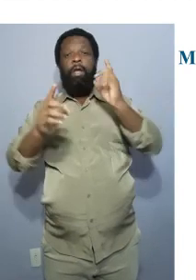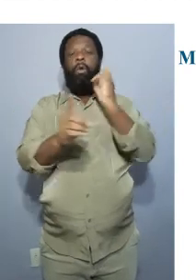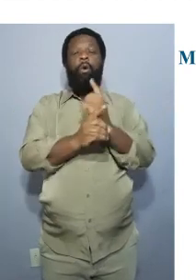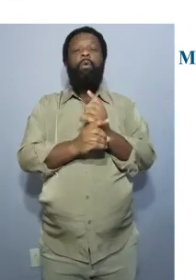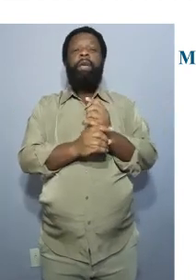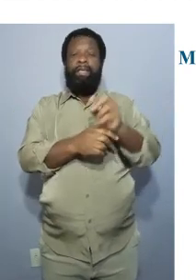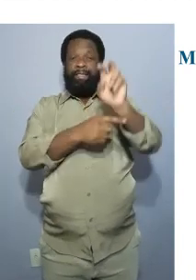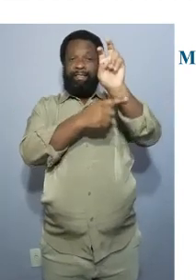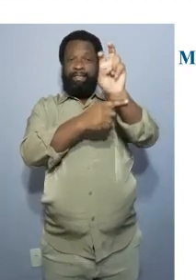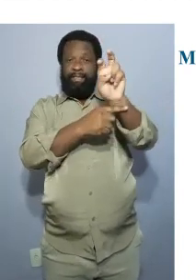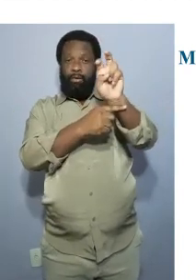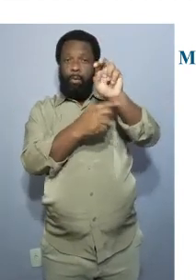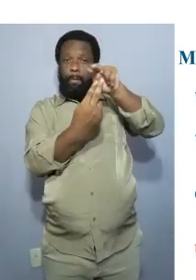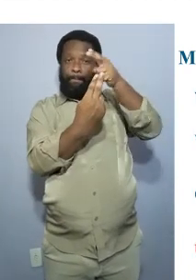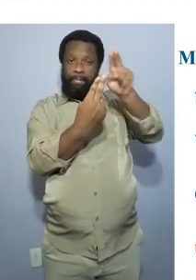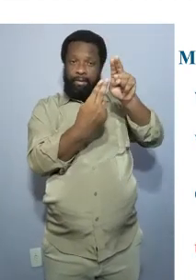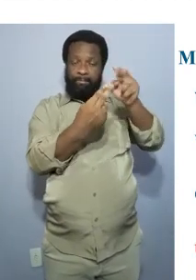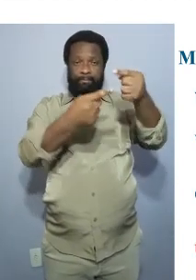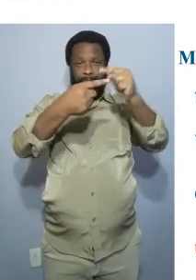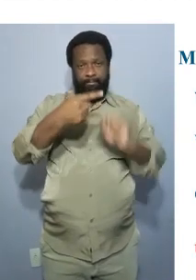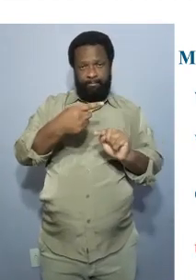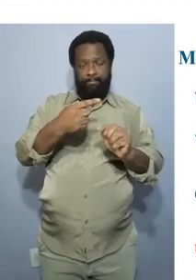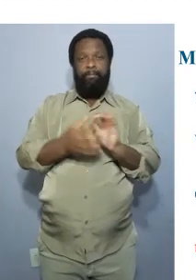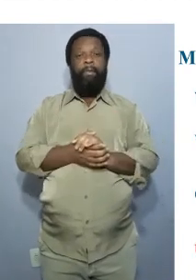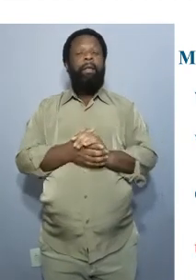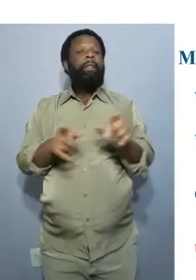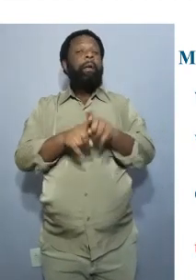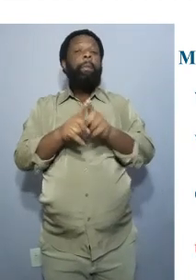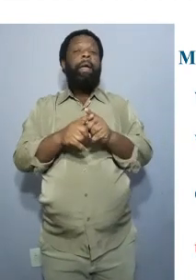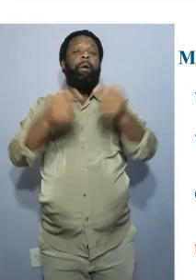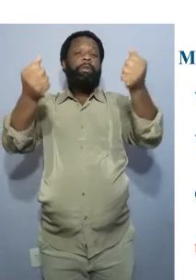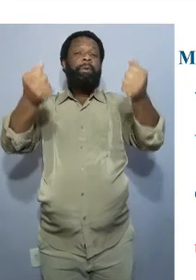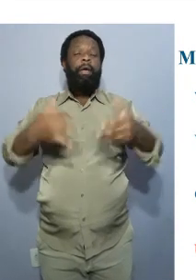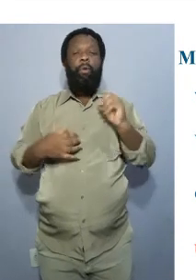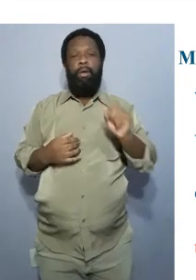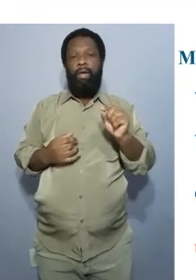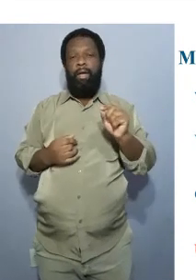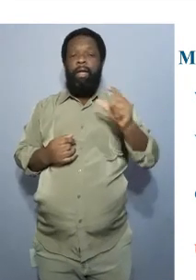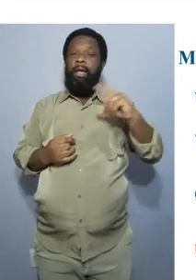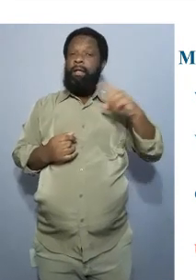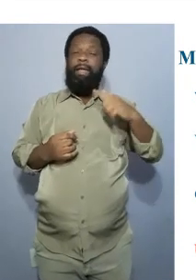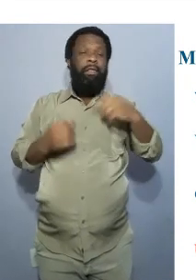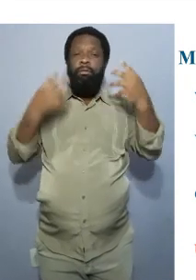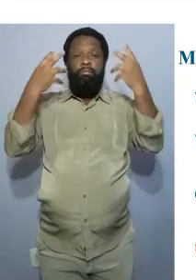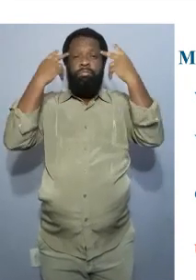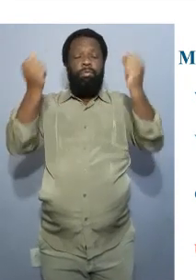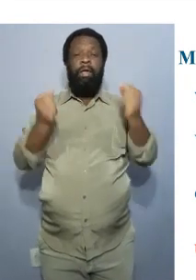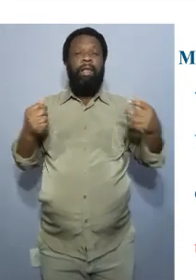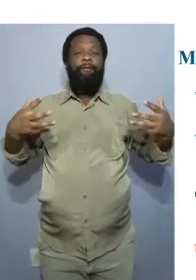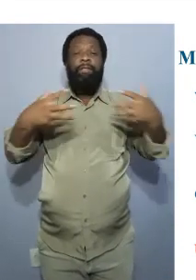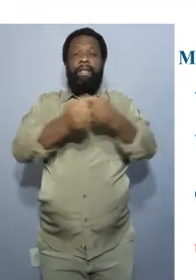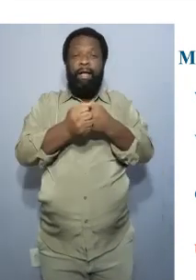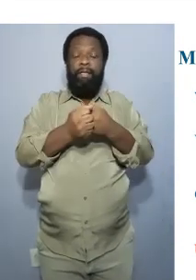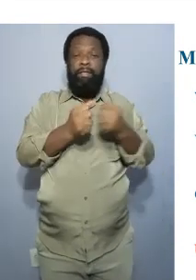achar 5π sobre 12 rad. E aqui a gente vai falar, finalmente, no movimento circular, é muito natural você pensar na